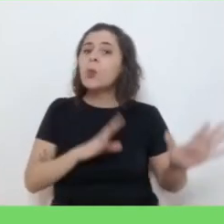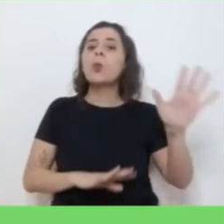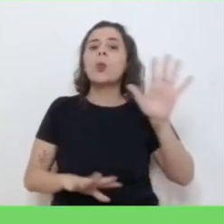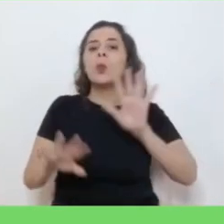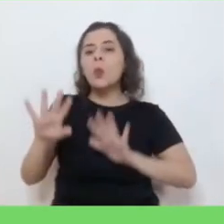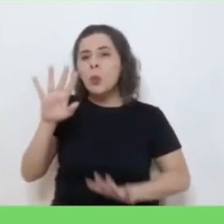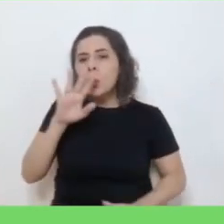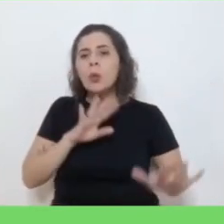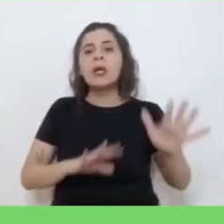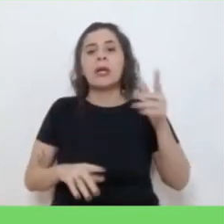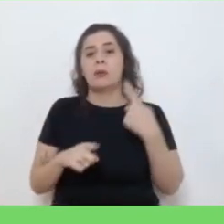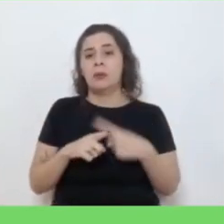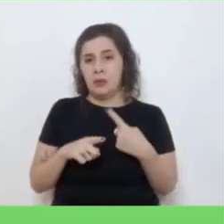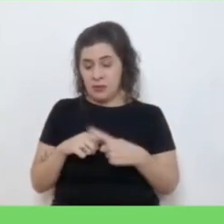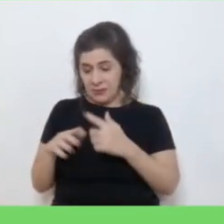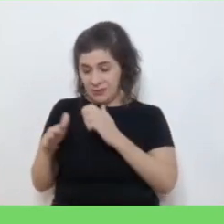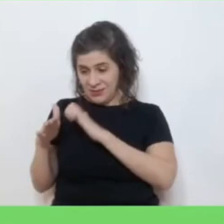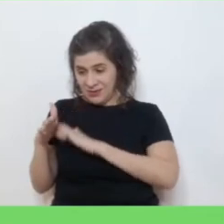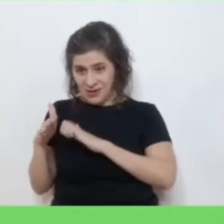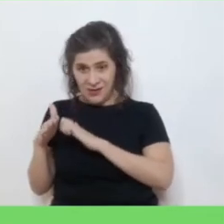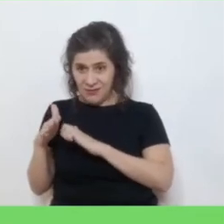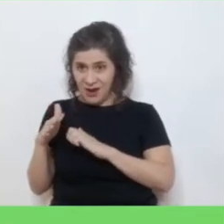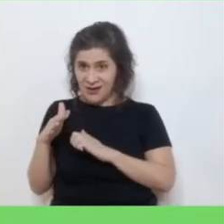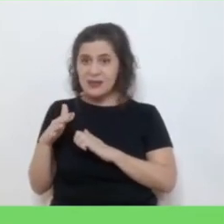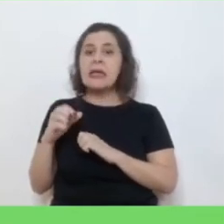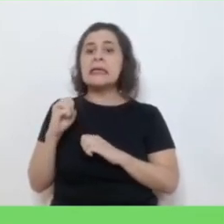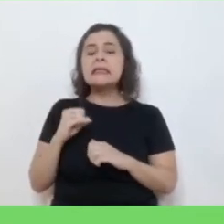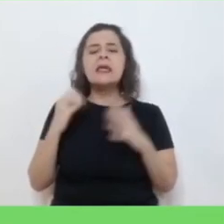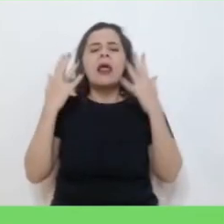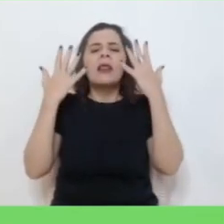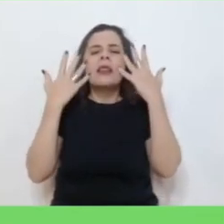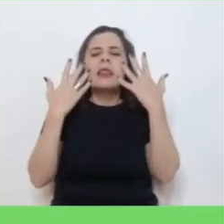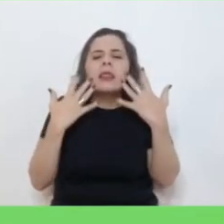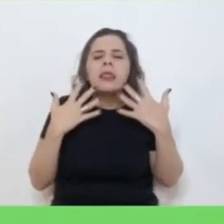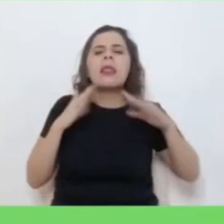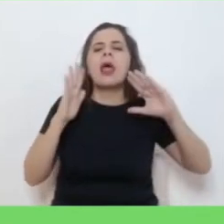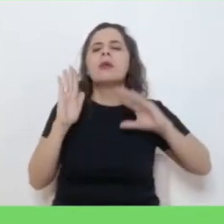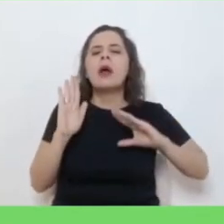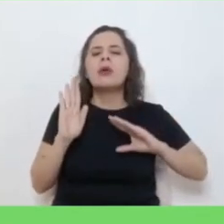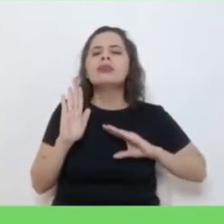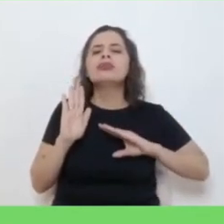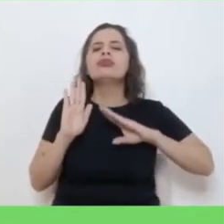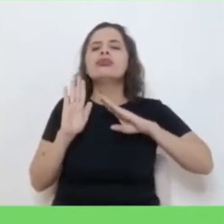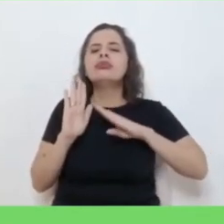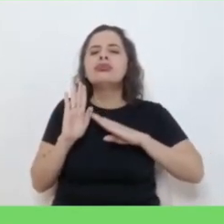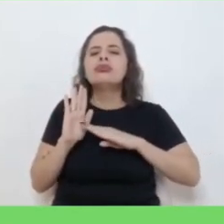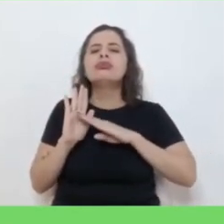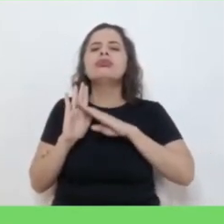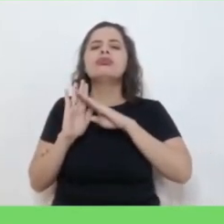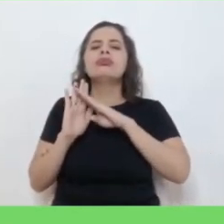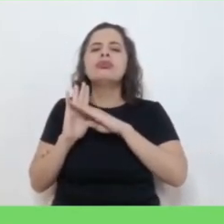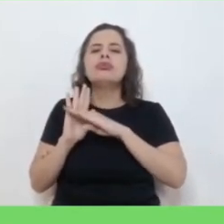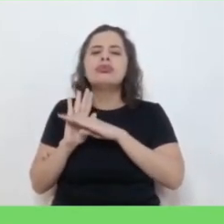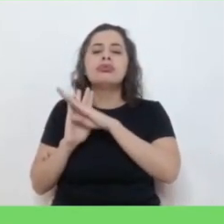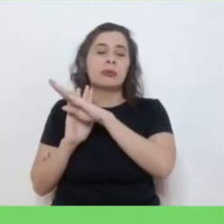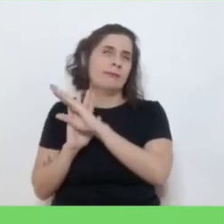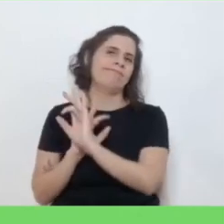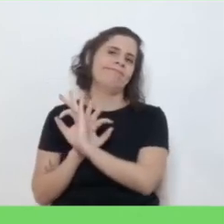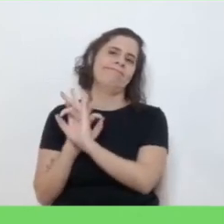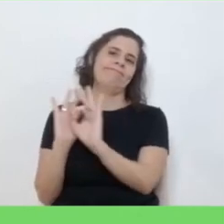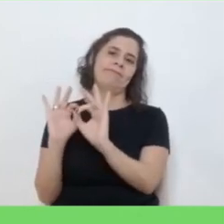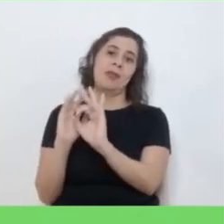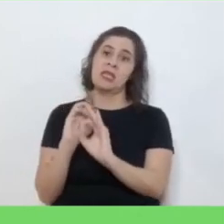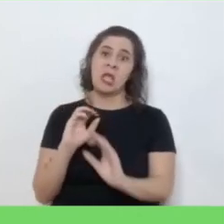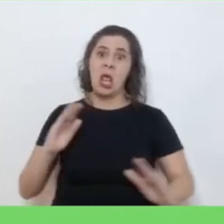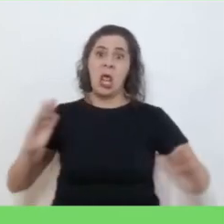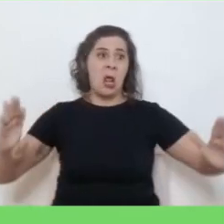porque as empresas que elas crescem organicamente e não assustadoramente, né, como o